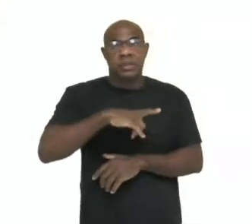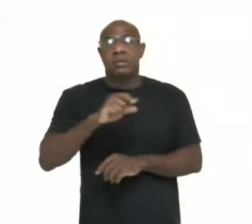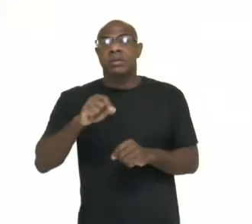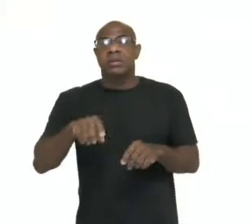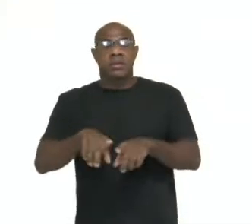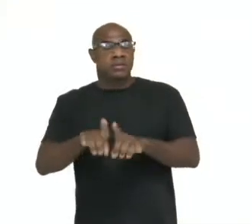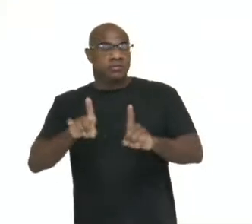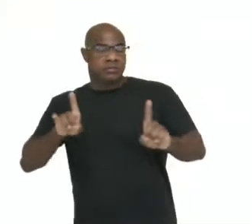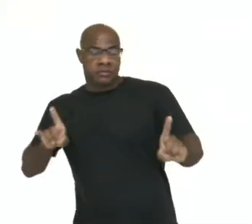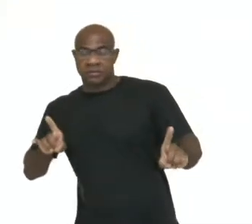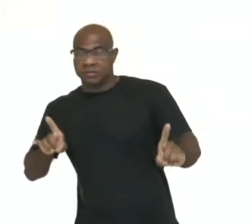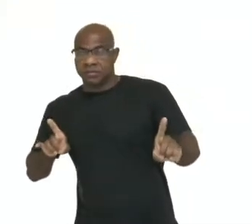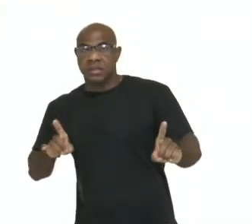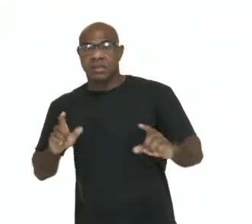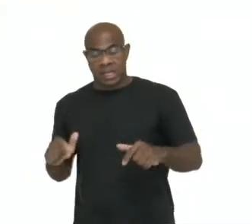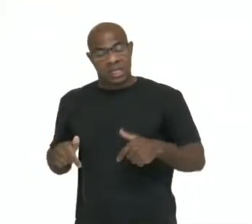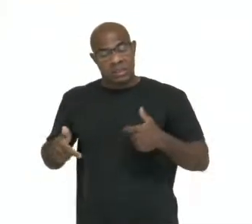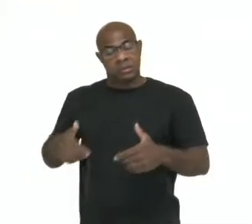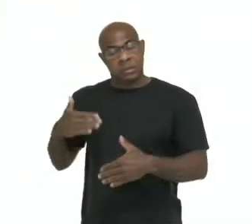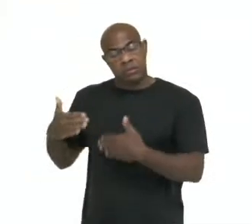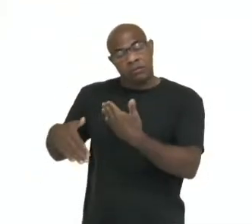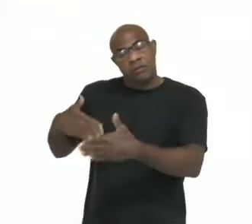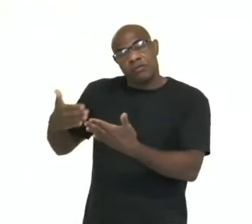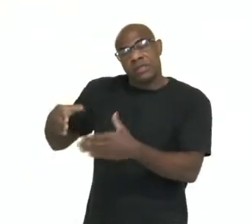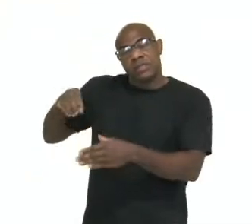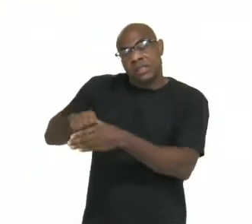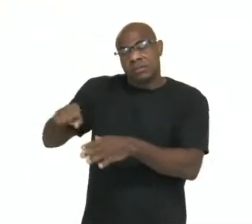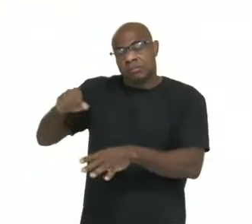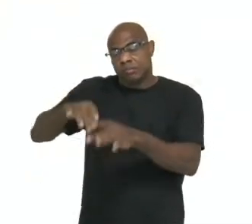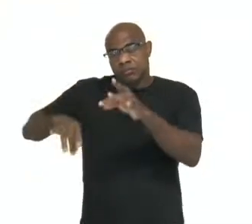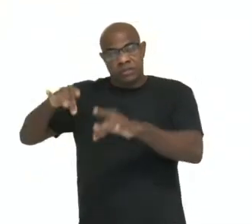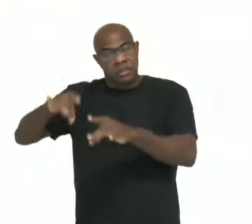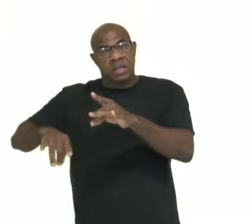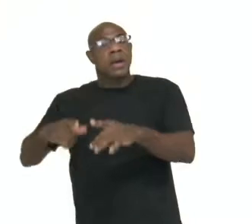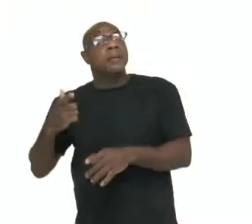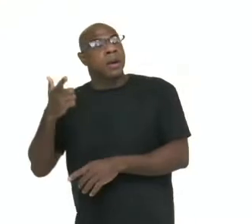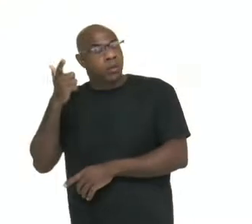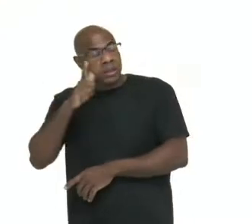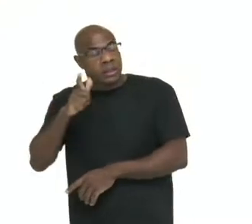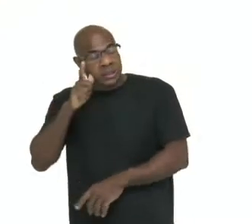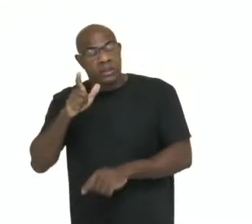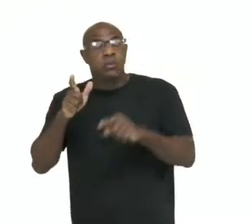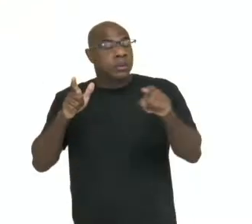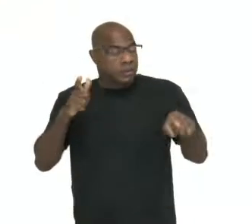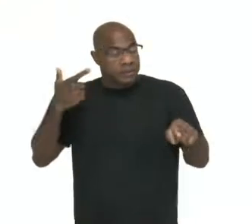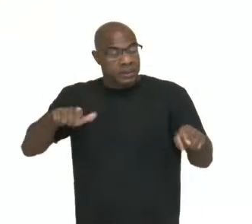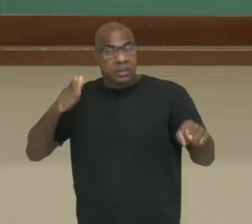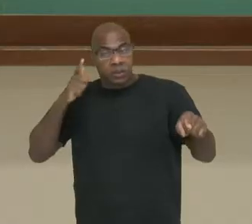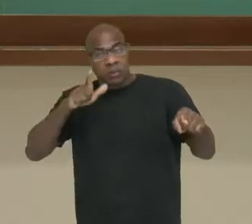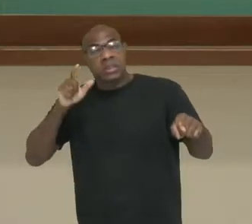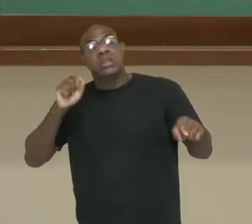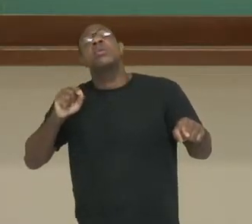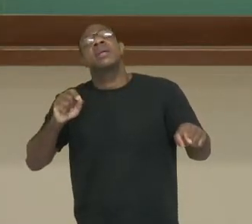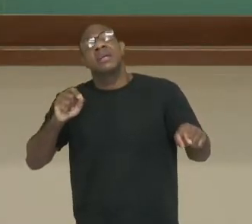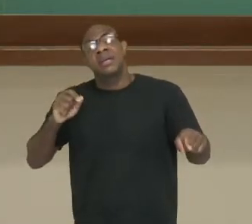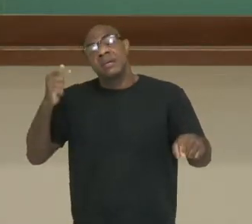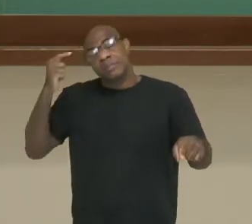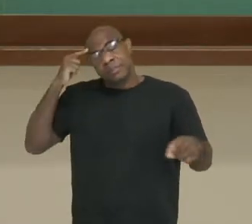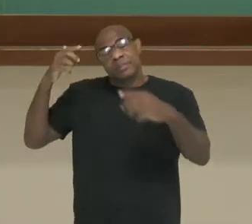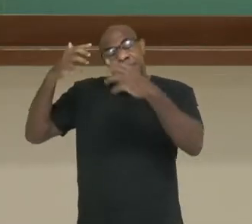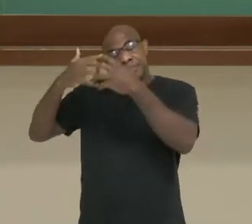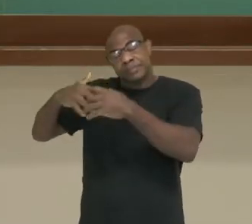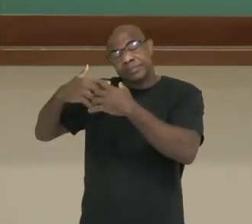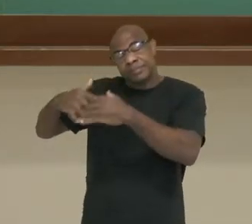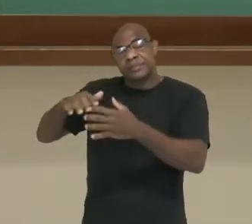distanciamento das ações desenvolvidas na cena para conseguir refletir sobre questões importantes da sociedade. Então, Bertolt Brecht é o